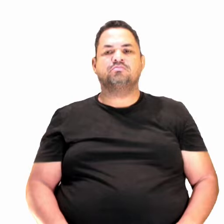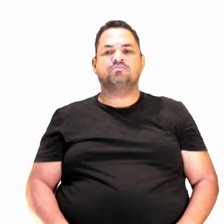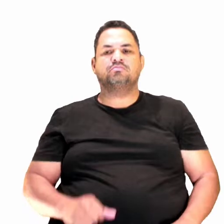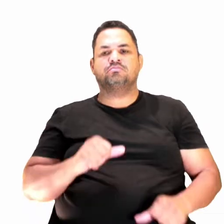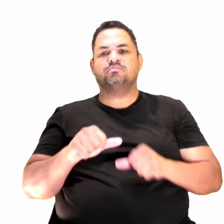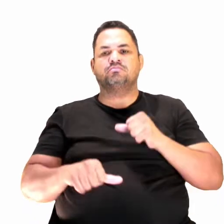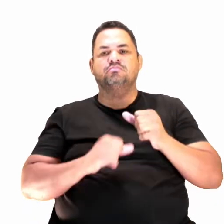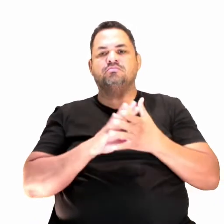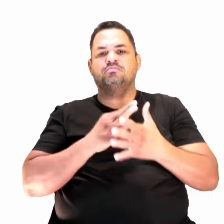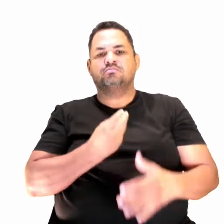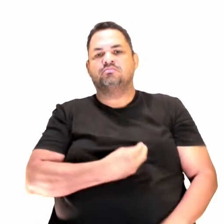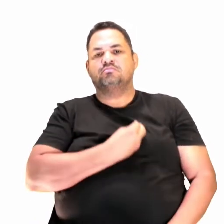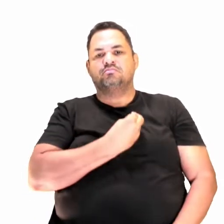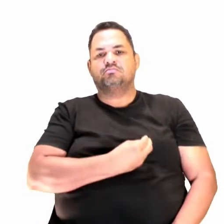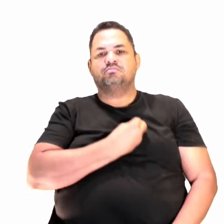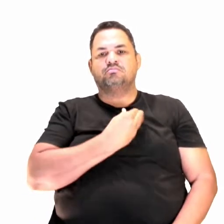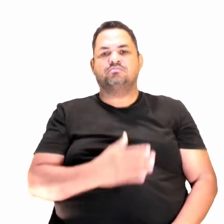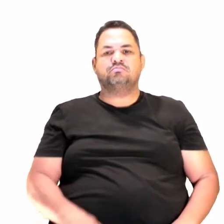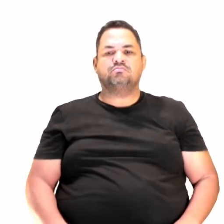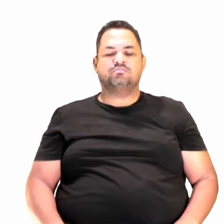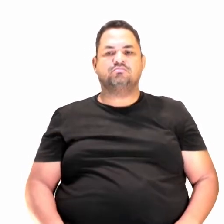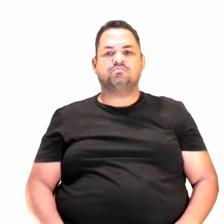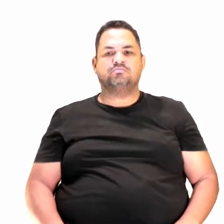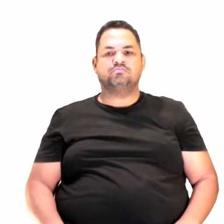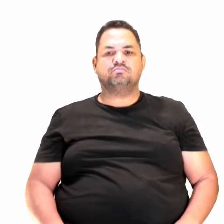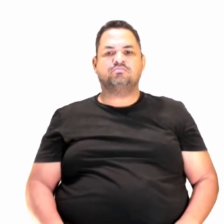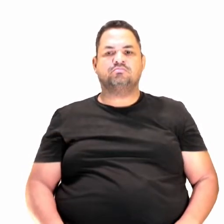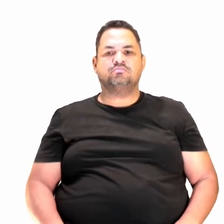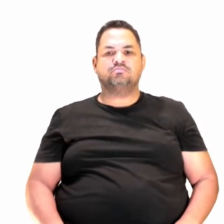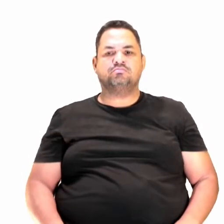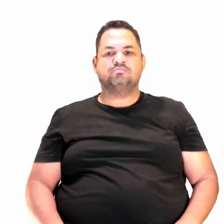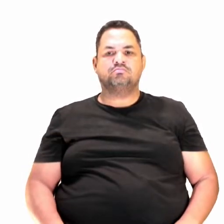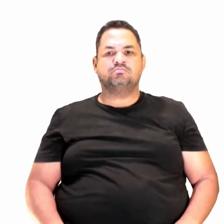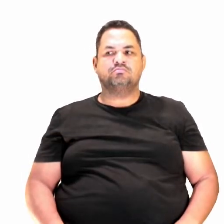mudança de vida, e life-threatening, que é a questão